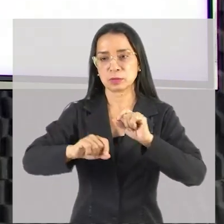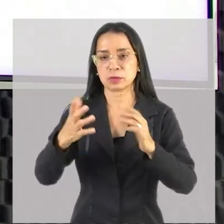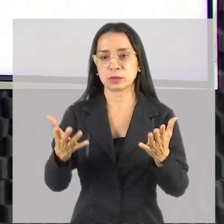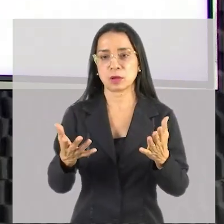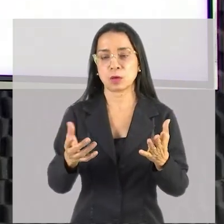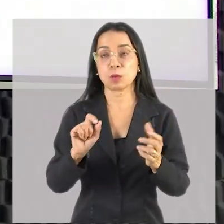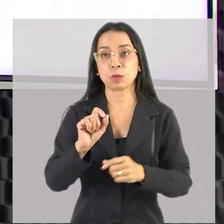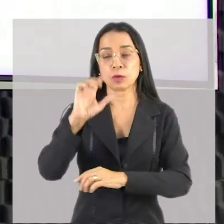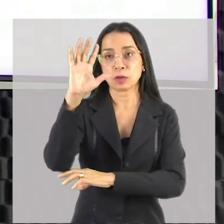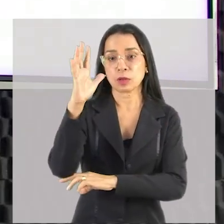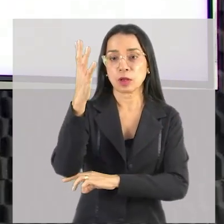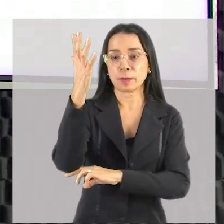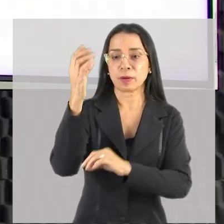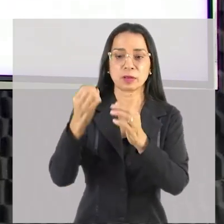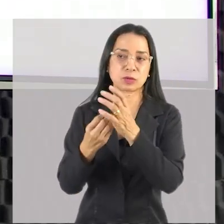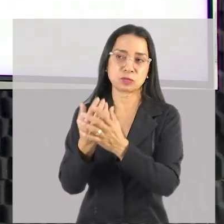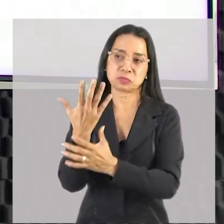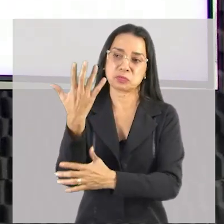cresce adequadamente.